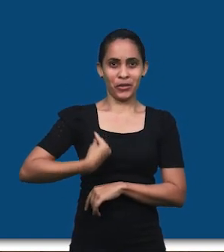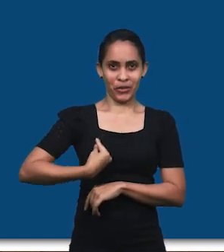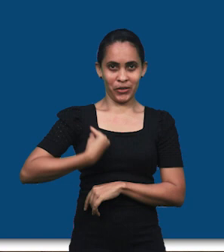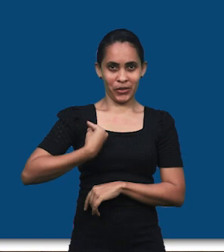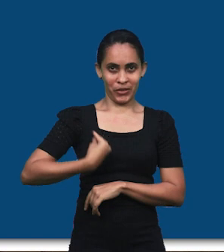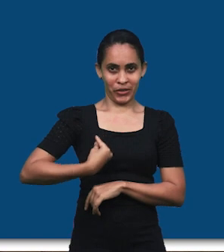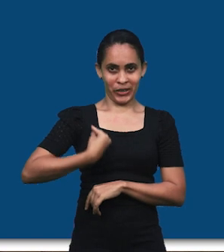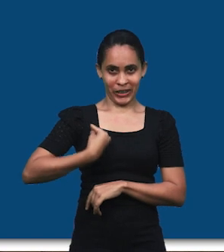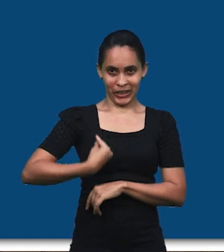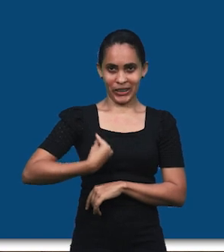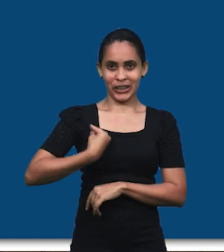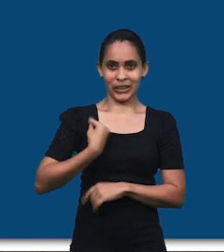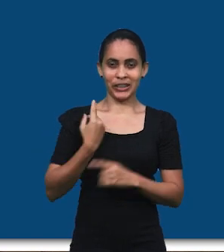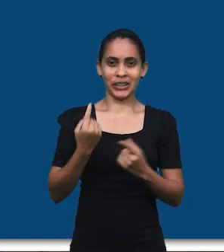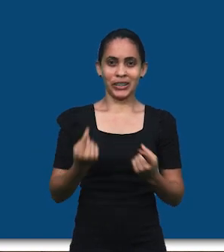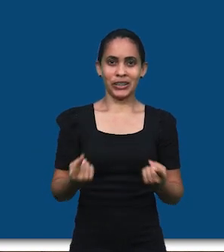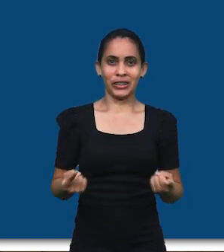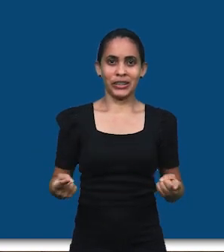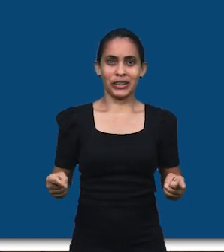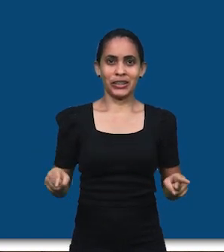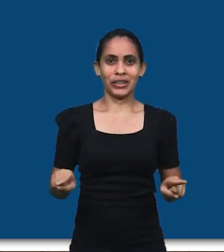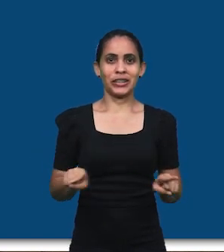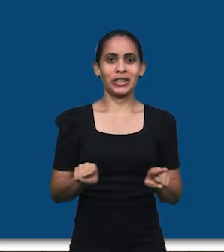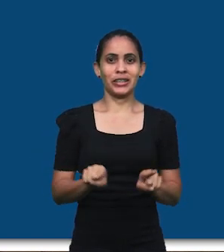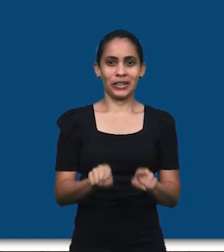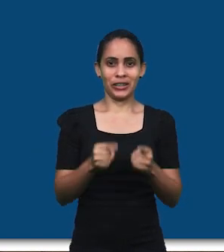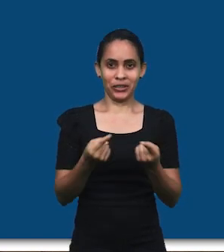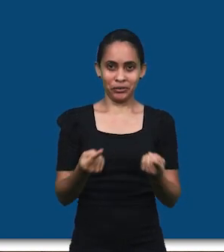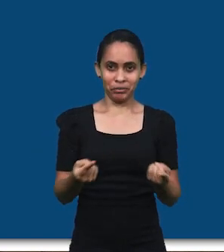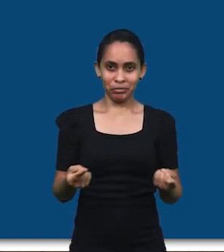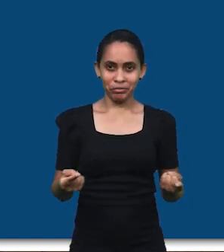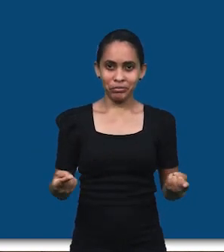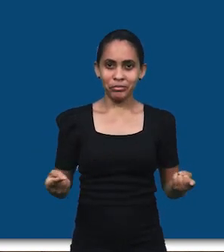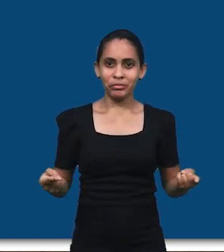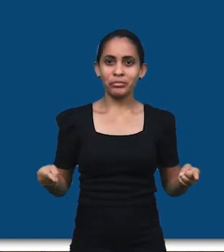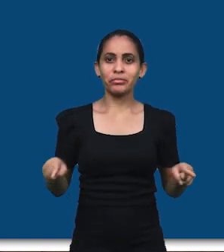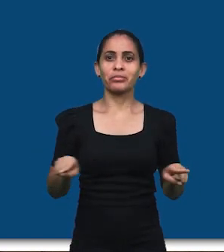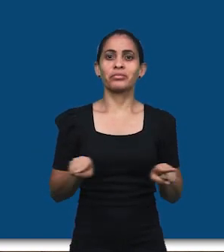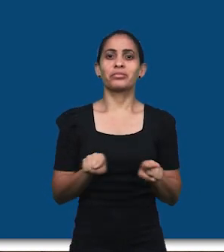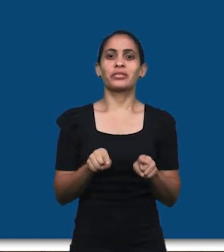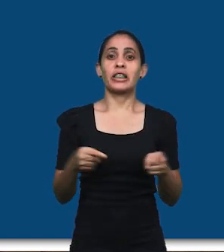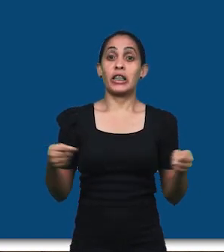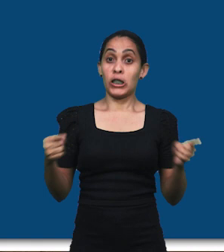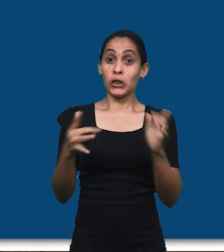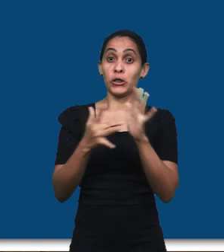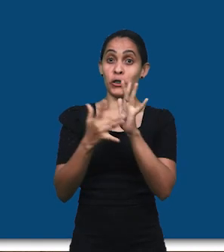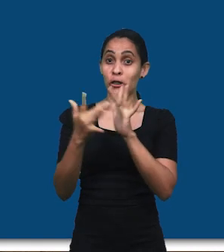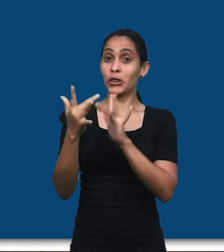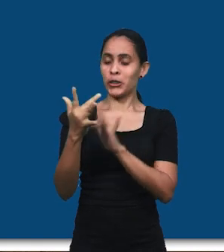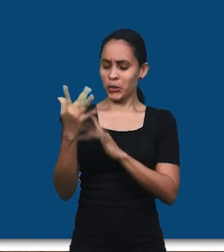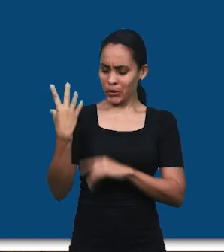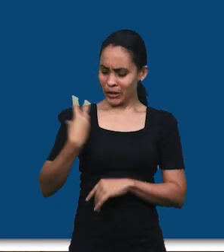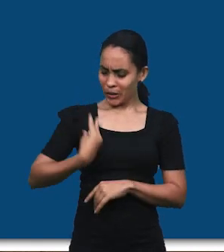Posso crer Somente as vozes. amanhã, porque Ele